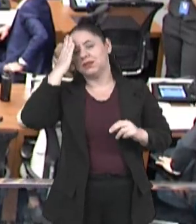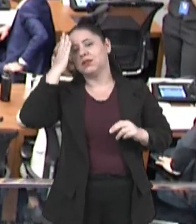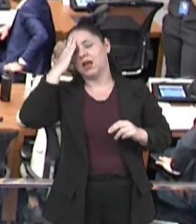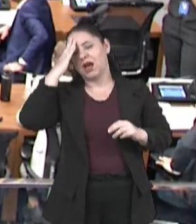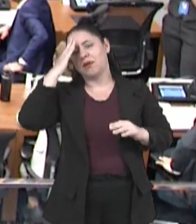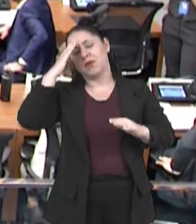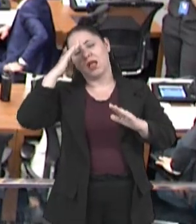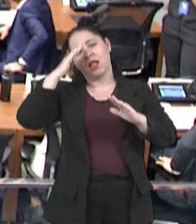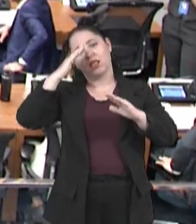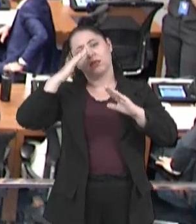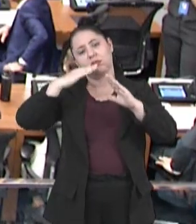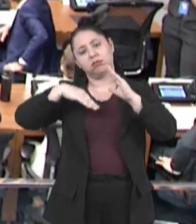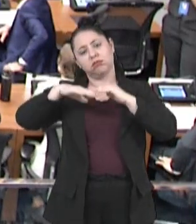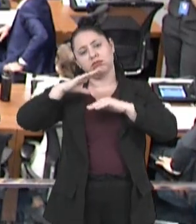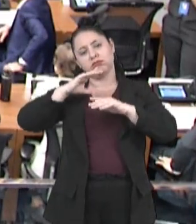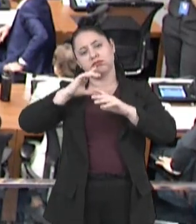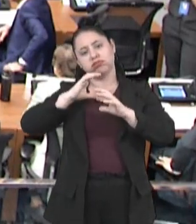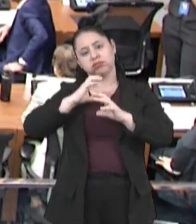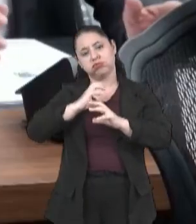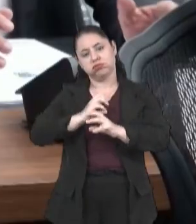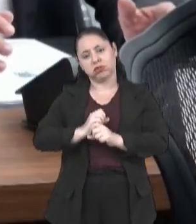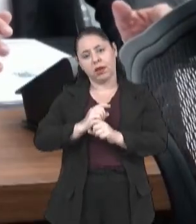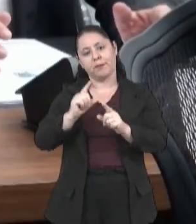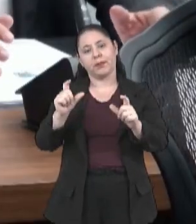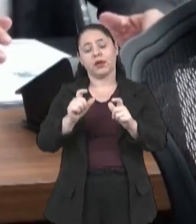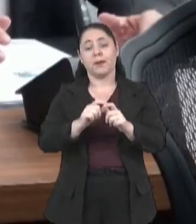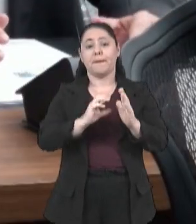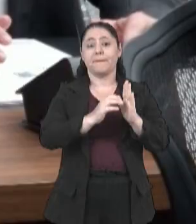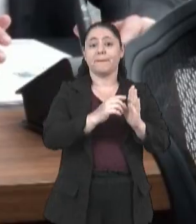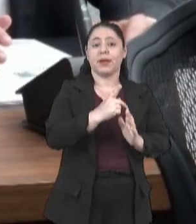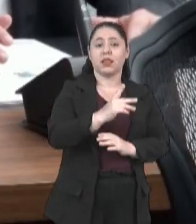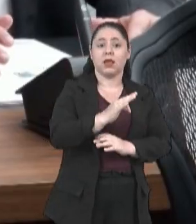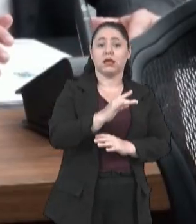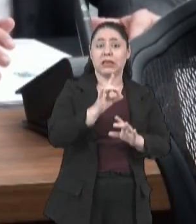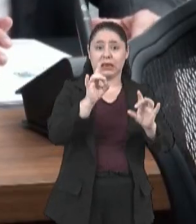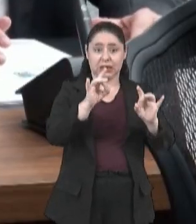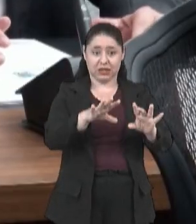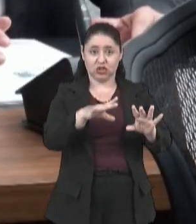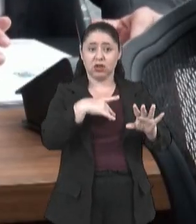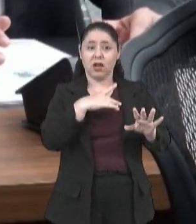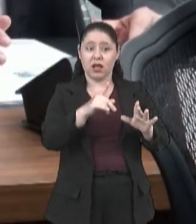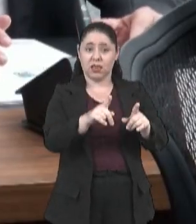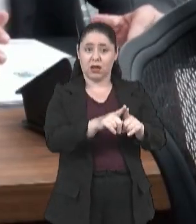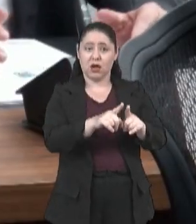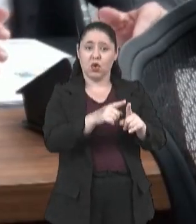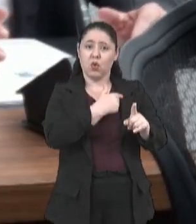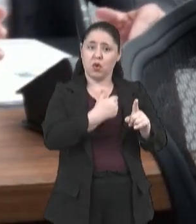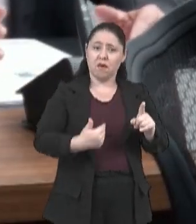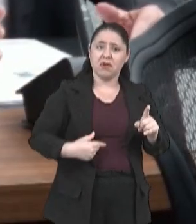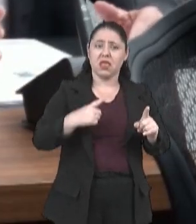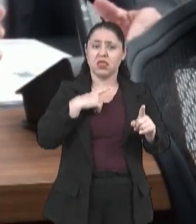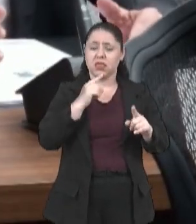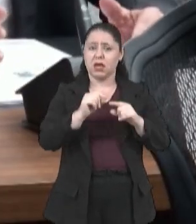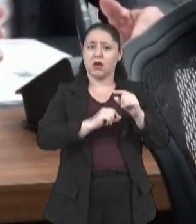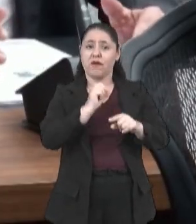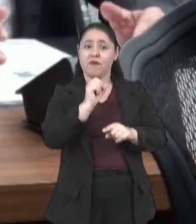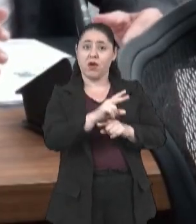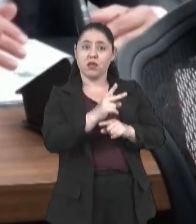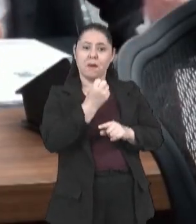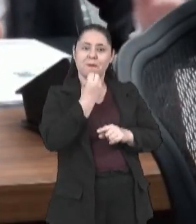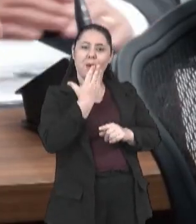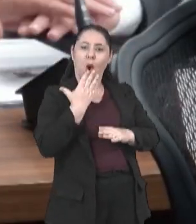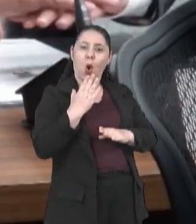queda de receita, mas na mesma linha que o deputado Coronel Davi, o PT, a partir do momento que deixou de estar no governo, de ter as benesses,